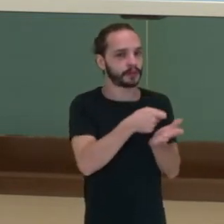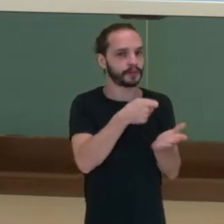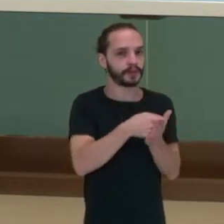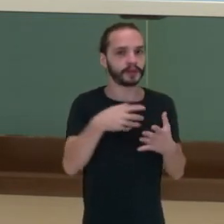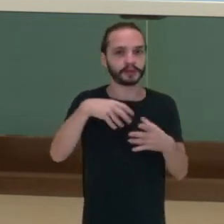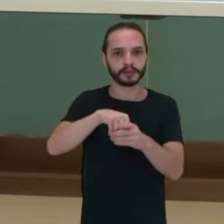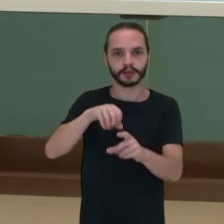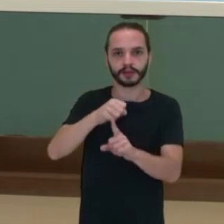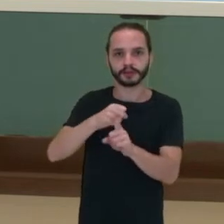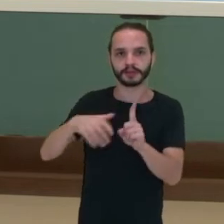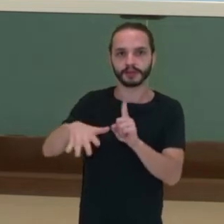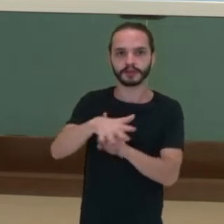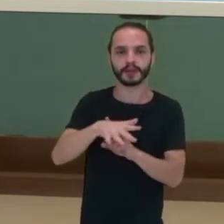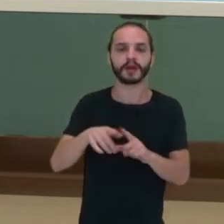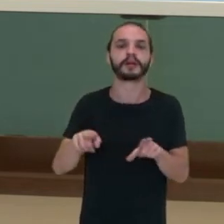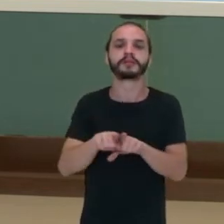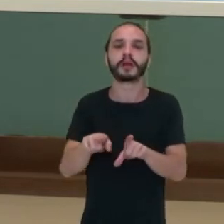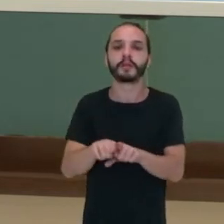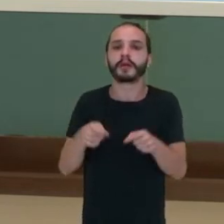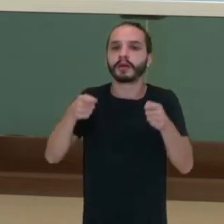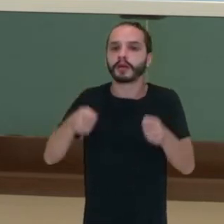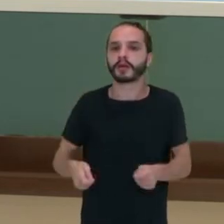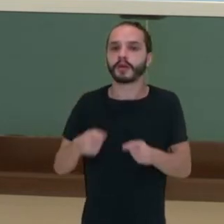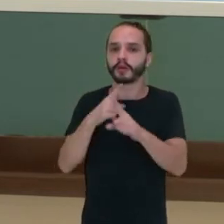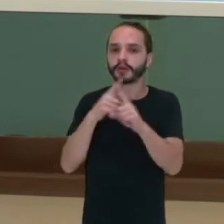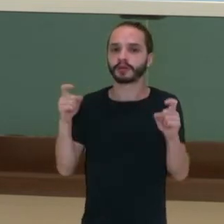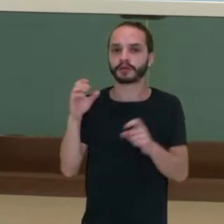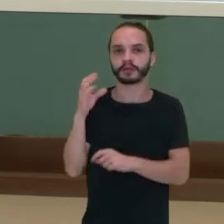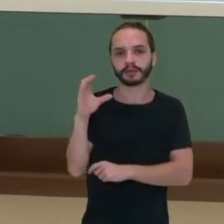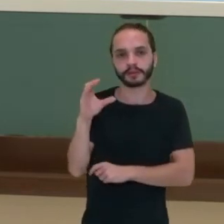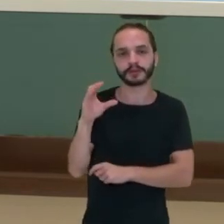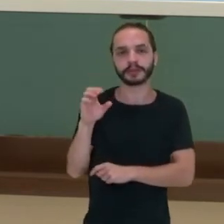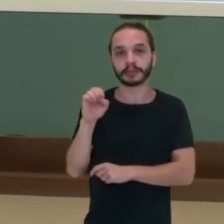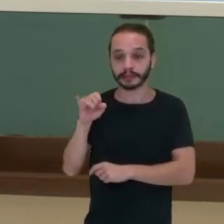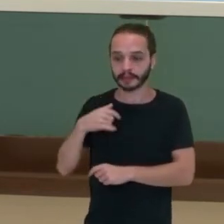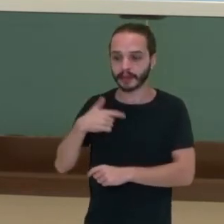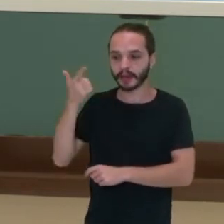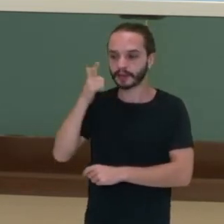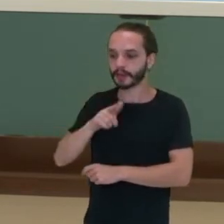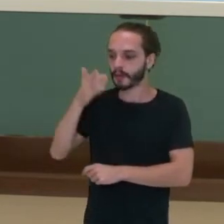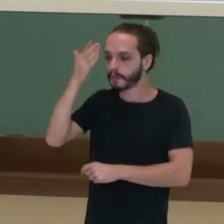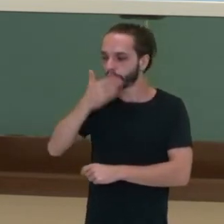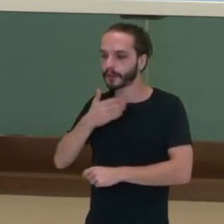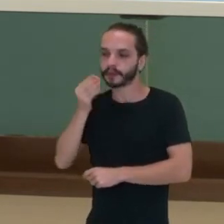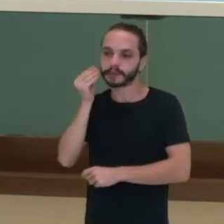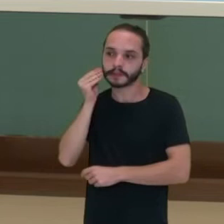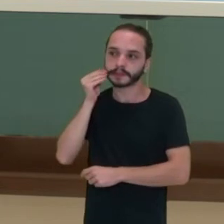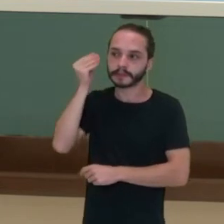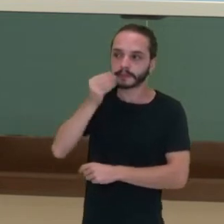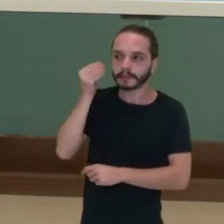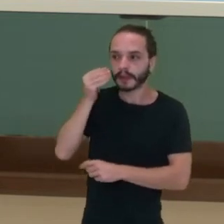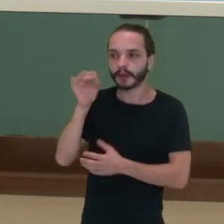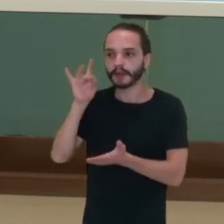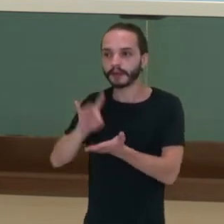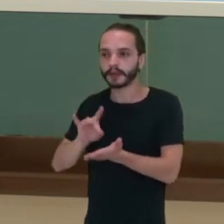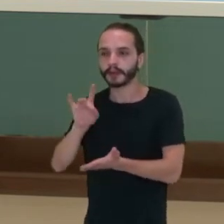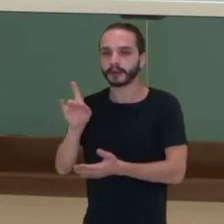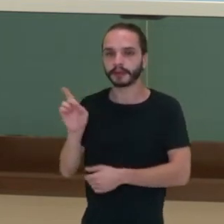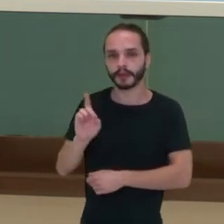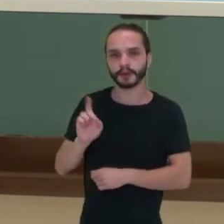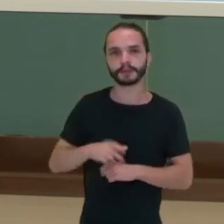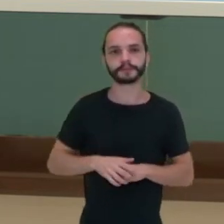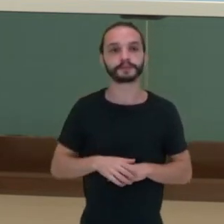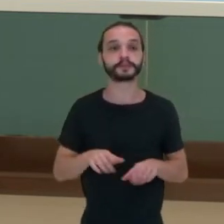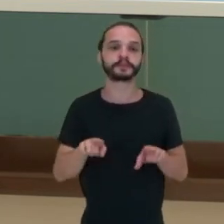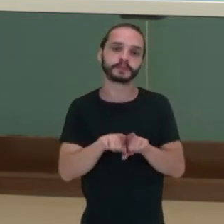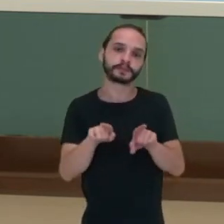temos rigor científico, ciência significa experimentação, então você consegue provar se aquilo é real ou não. E nós temos novamente na pintura início